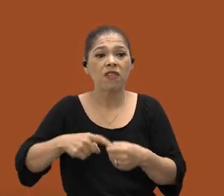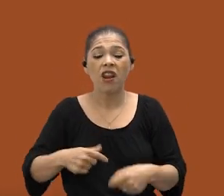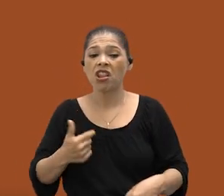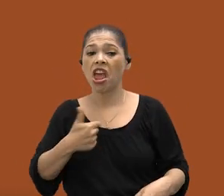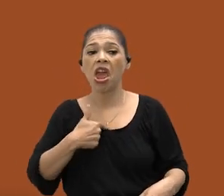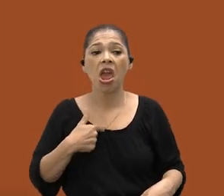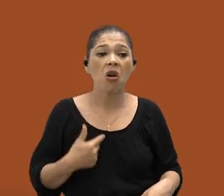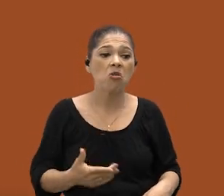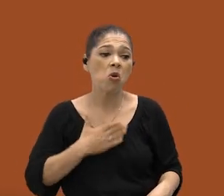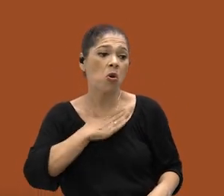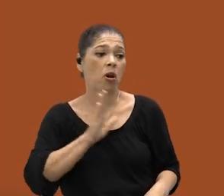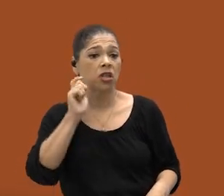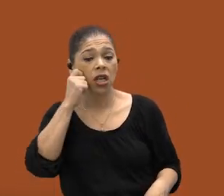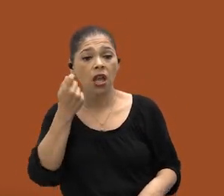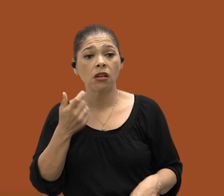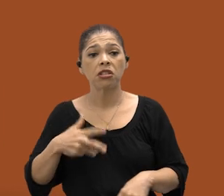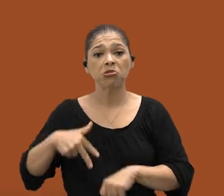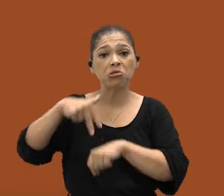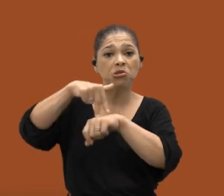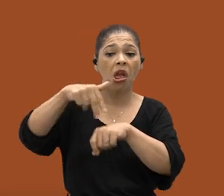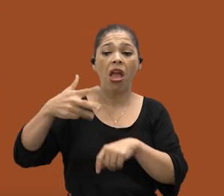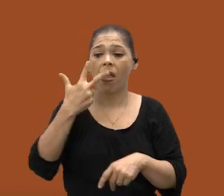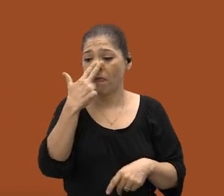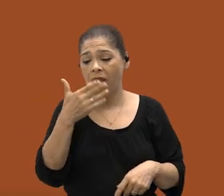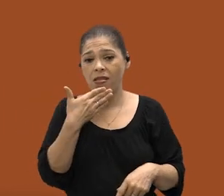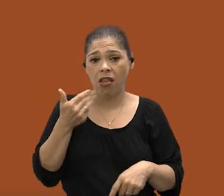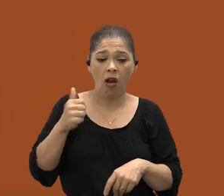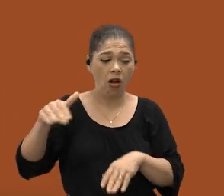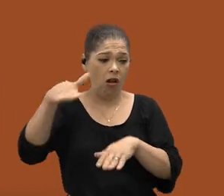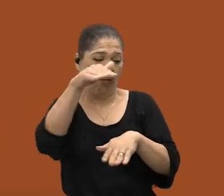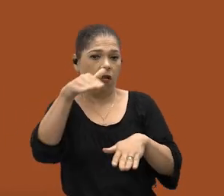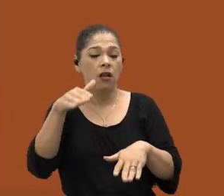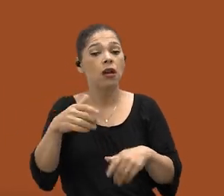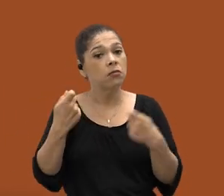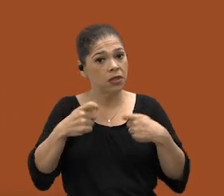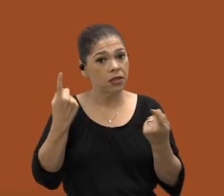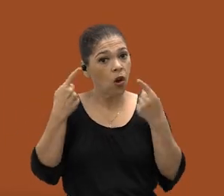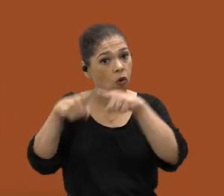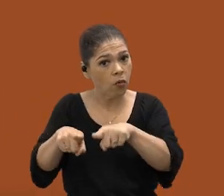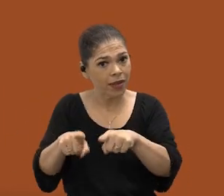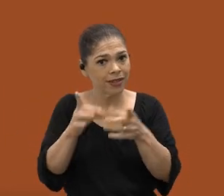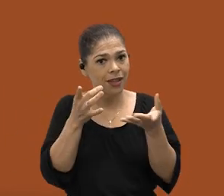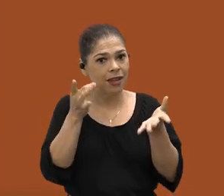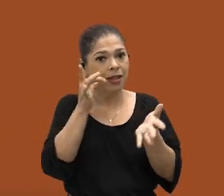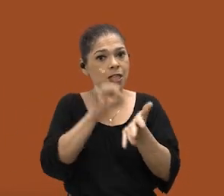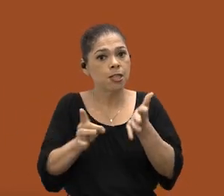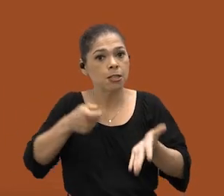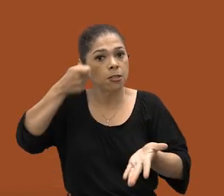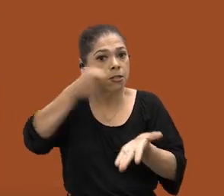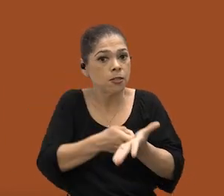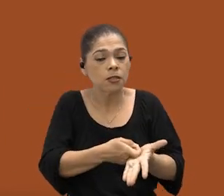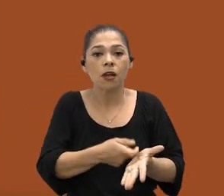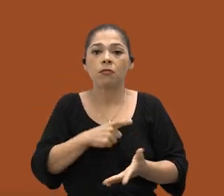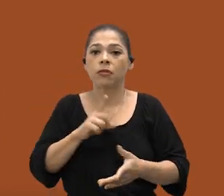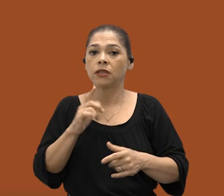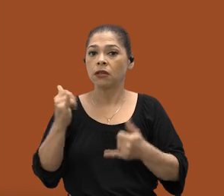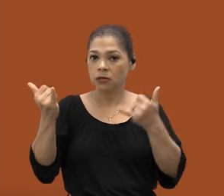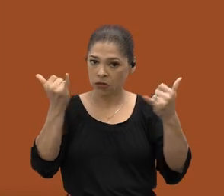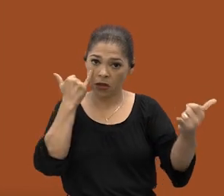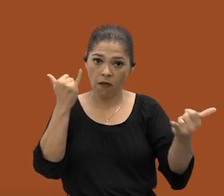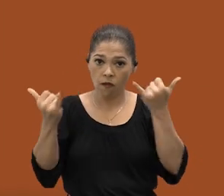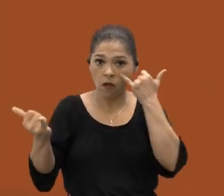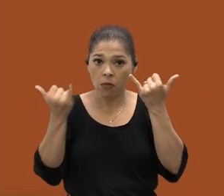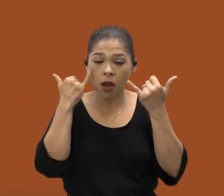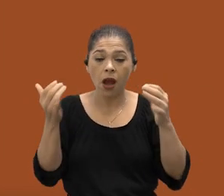para fora de um racismo cada vez mais supremacista e a gente precisa combater isso duramente e para tanto nós precisamos nos informar